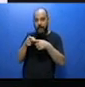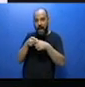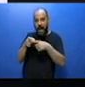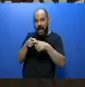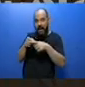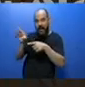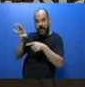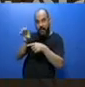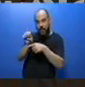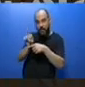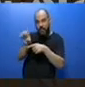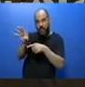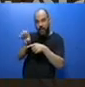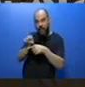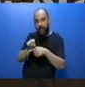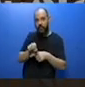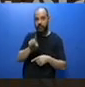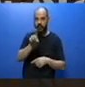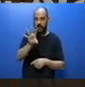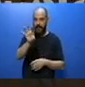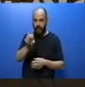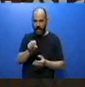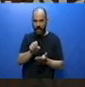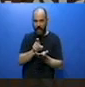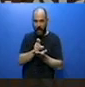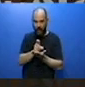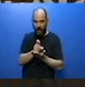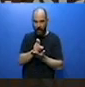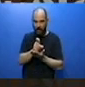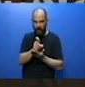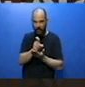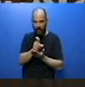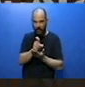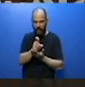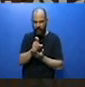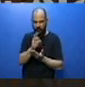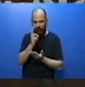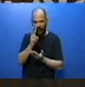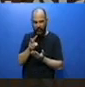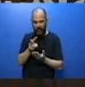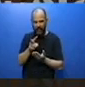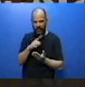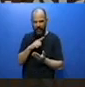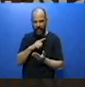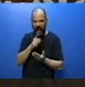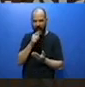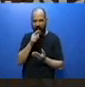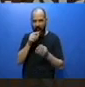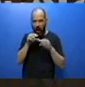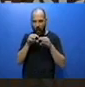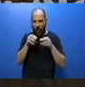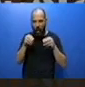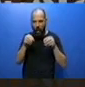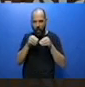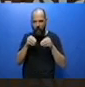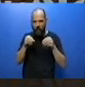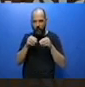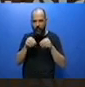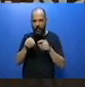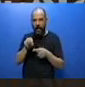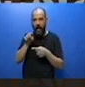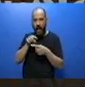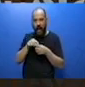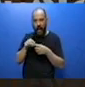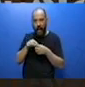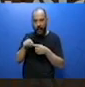pele da minhoca, quem pegar, quem conseguir segurar, vai sentir que ela é um pouquinho úmida. E é por ali que ela respira, é